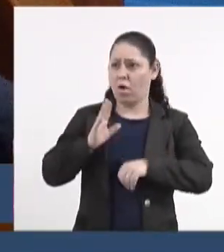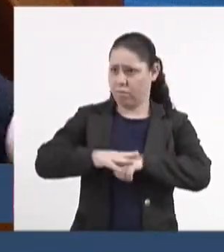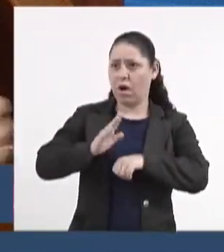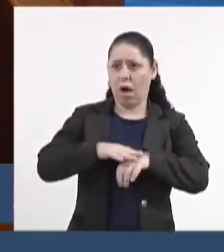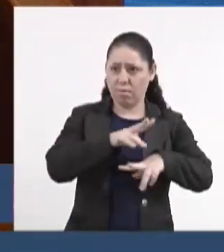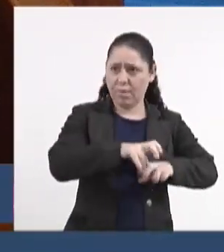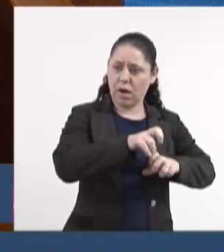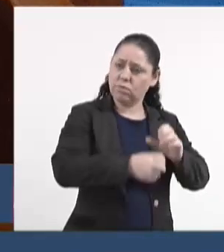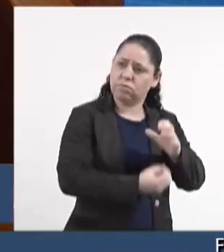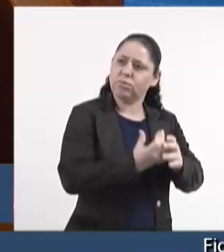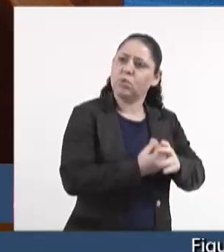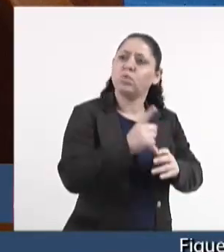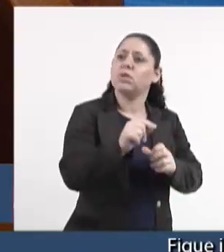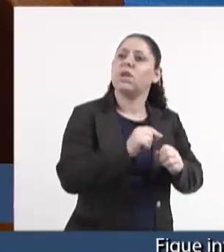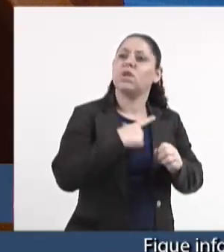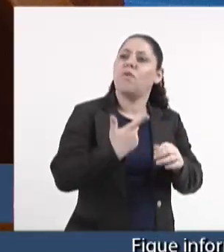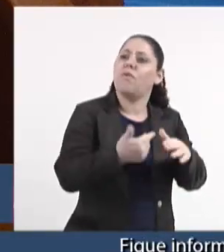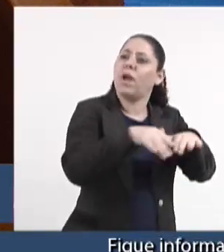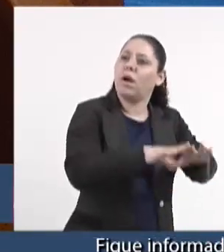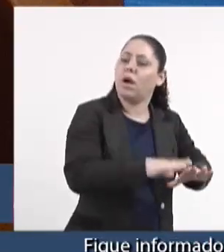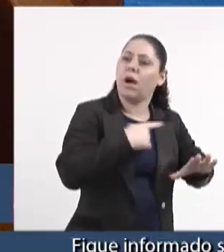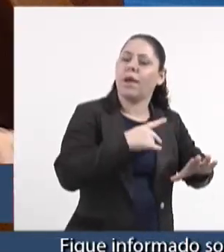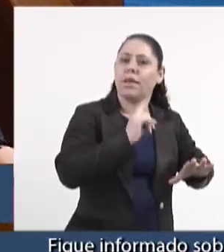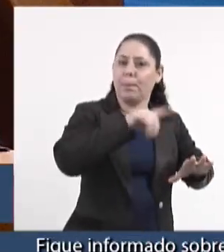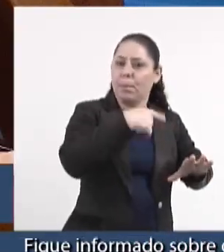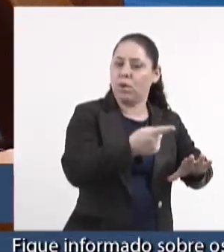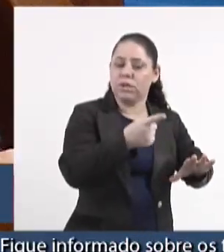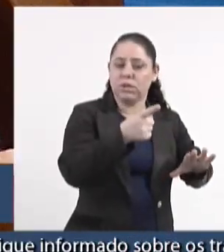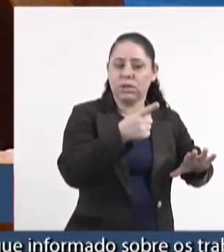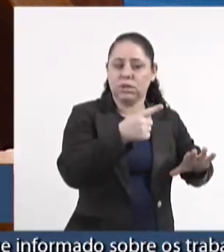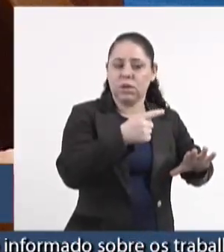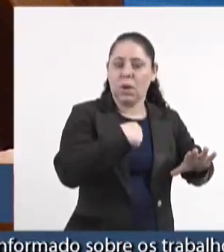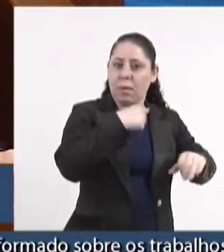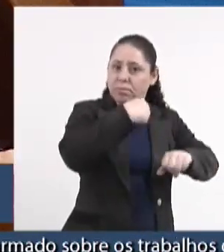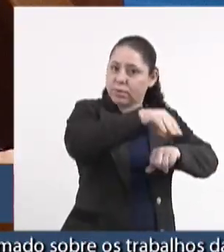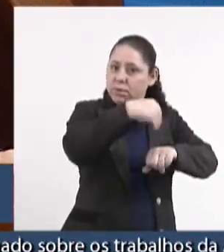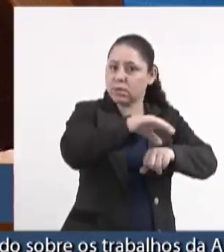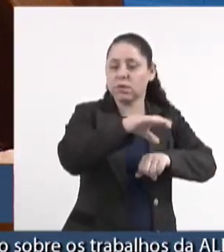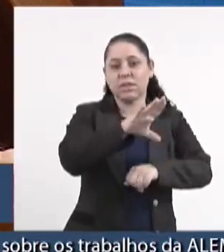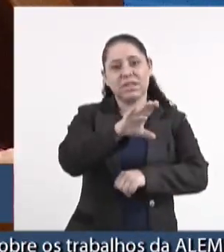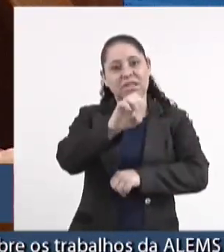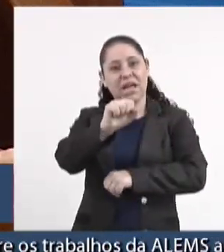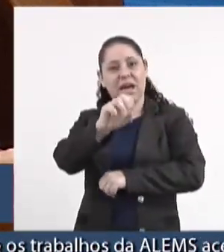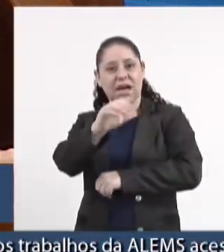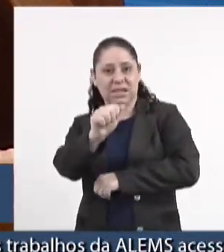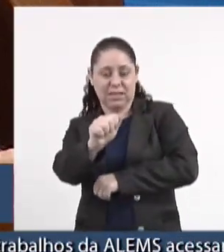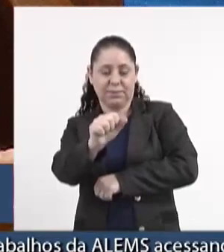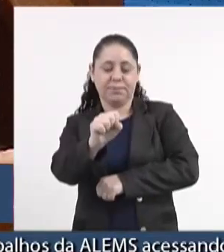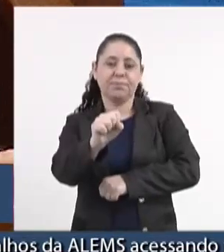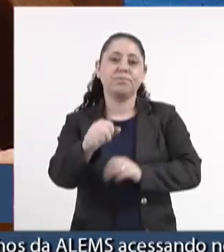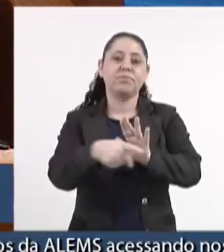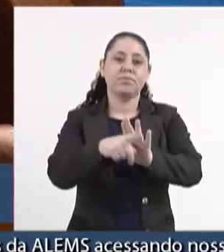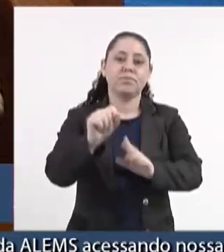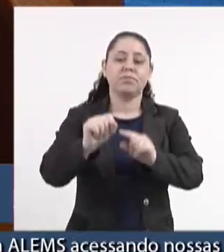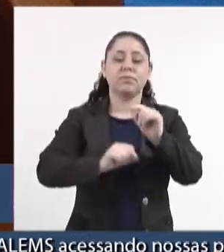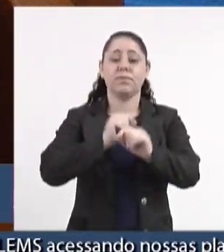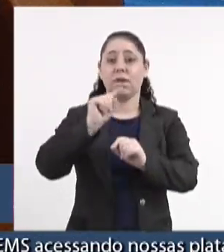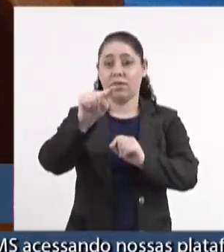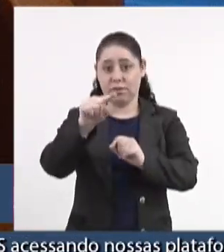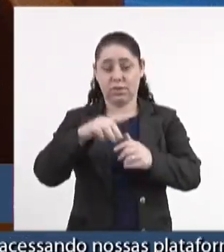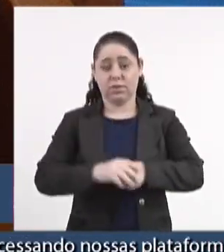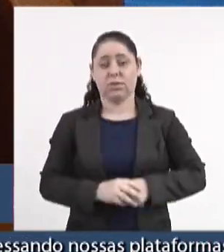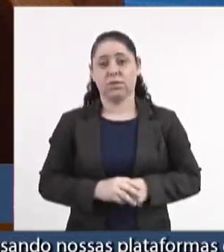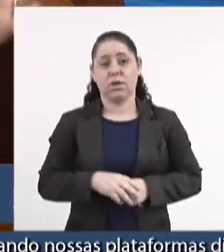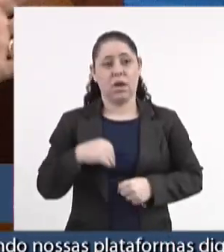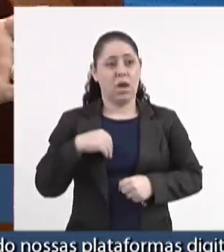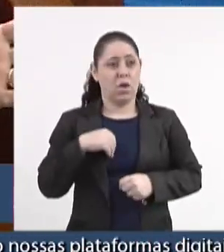mais, o que sobrar, eu vou encaminhar para o centro de distribuição. E aí você dá